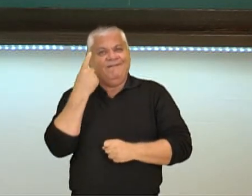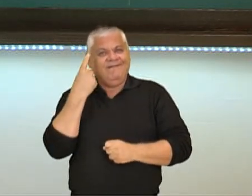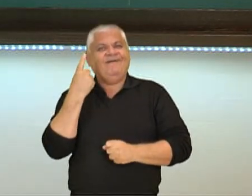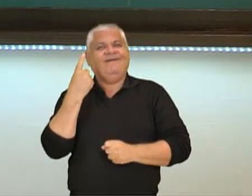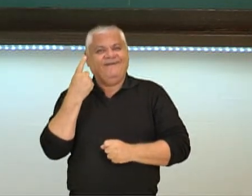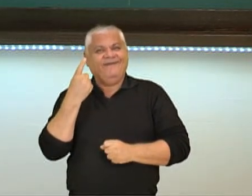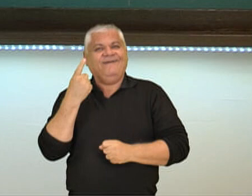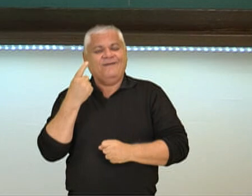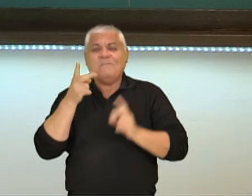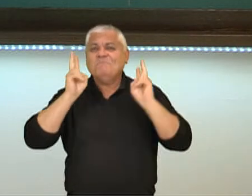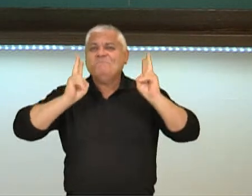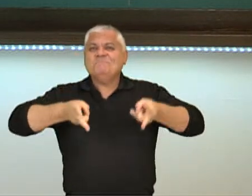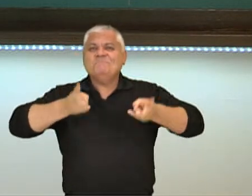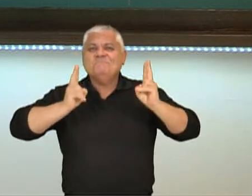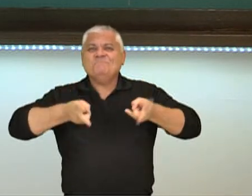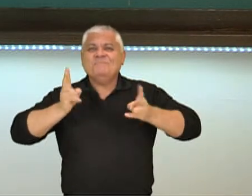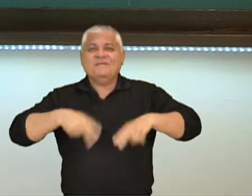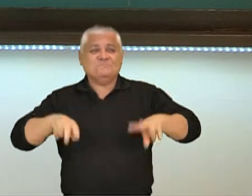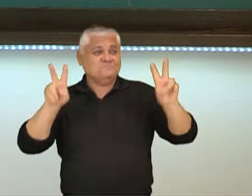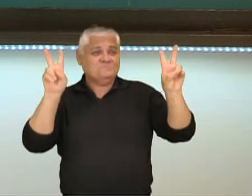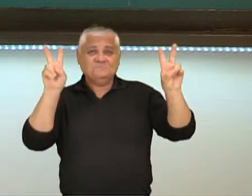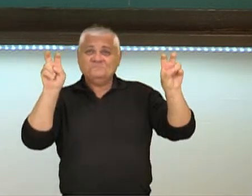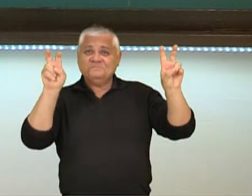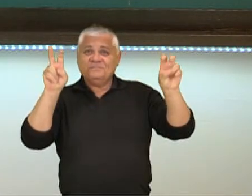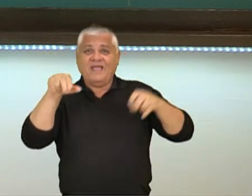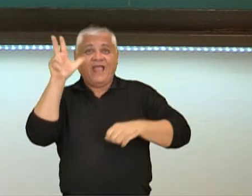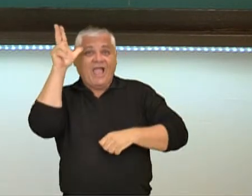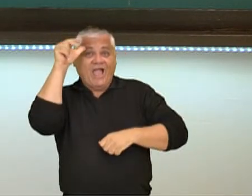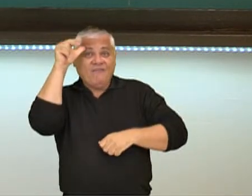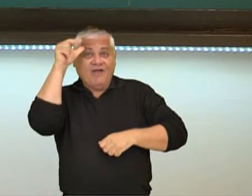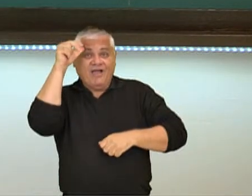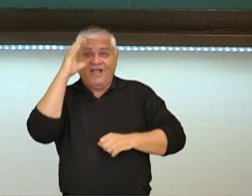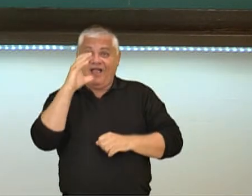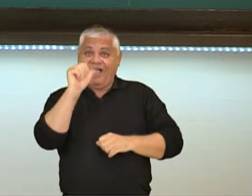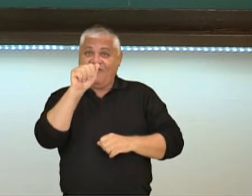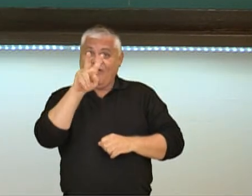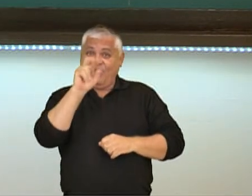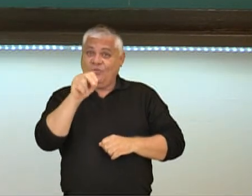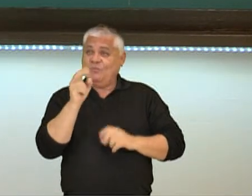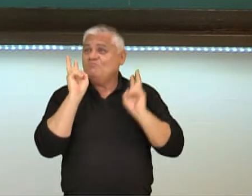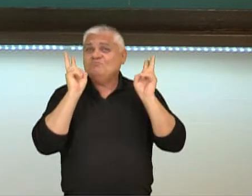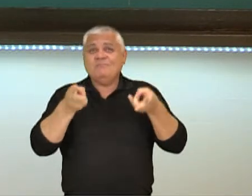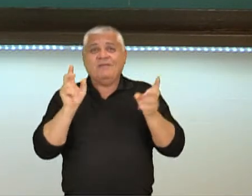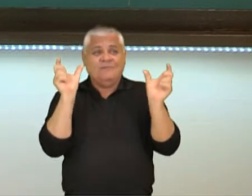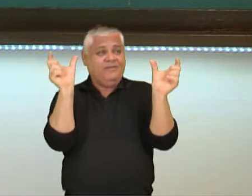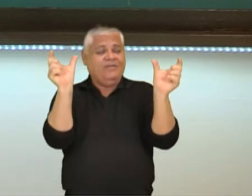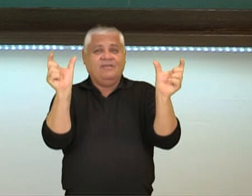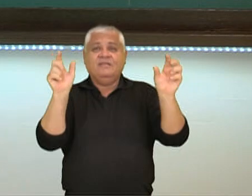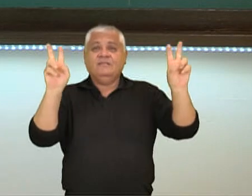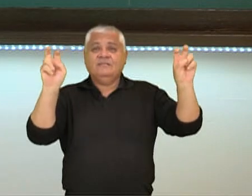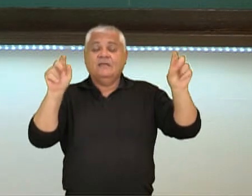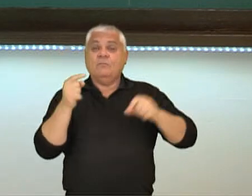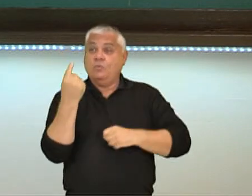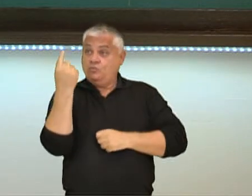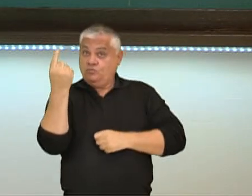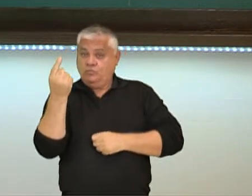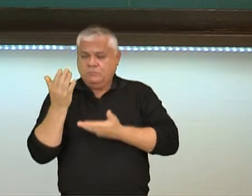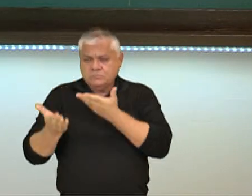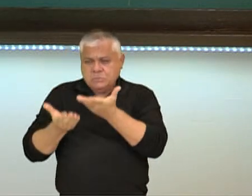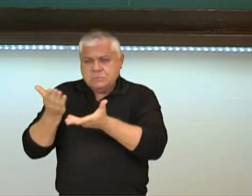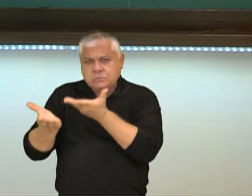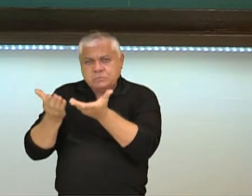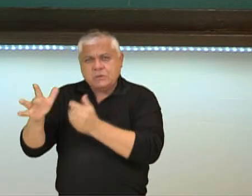a mesma... Sobre o mesmo ser, não o mesmo cavalo, foi o mesmo cavalo que caiu que está lá na, ajudando na reabilitação. Poderia